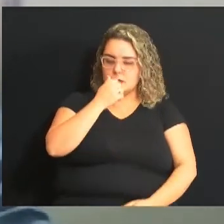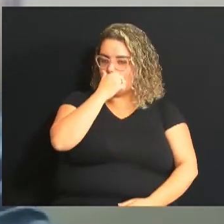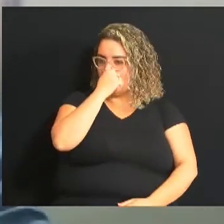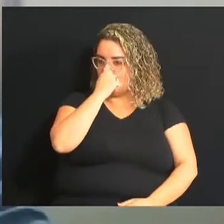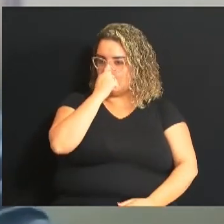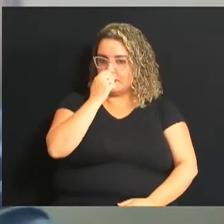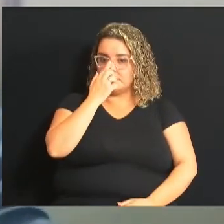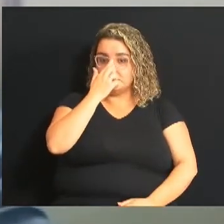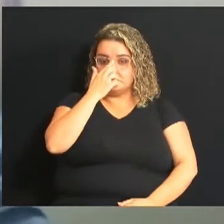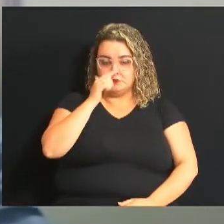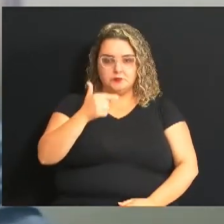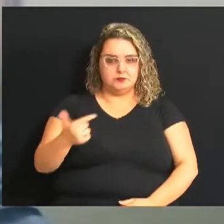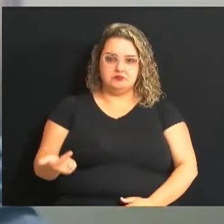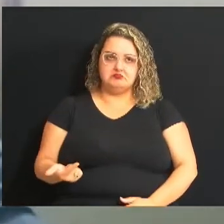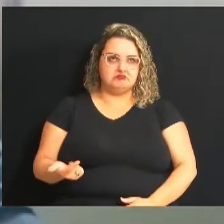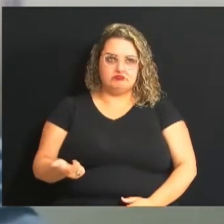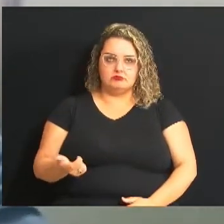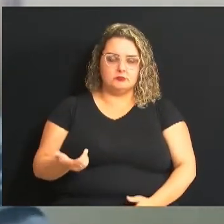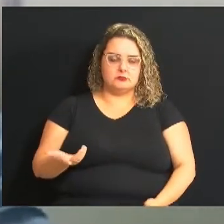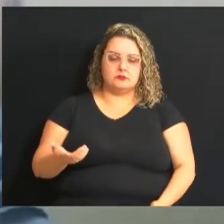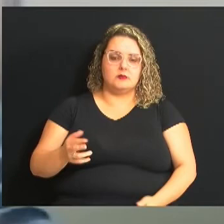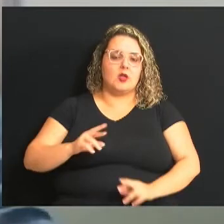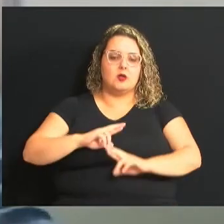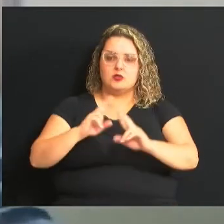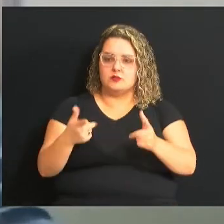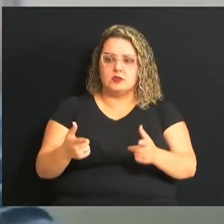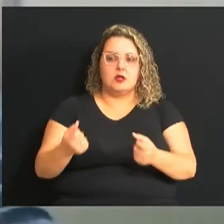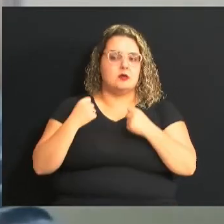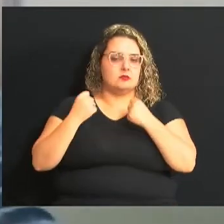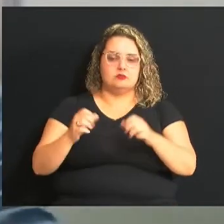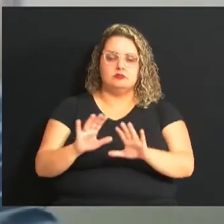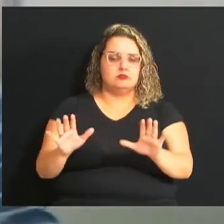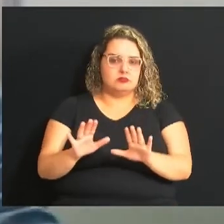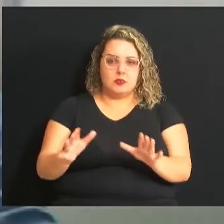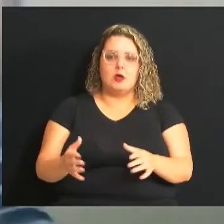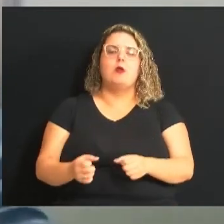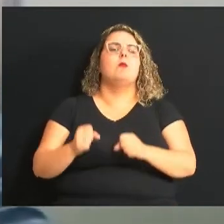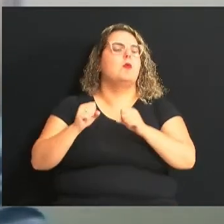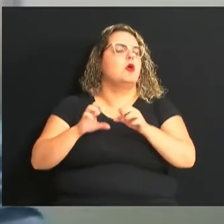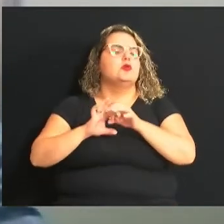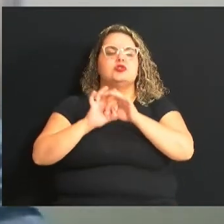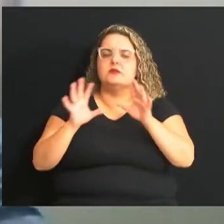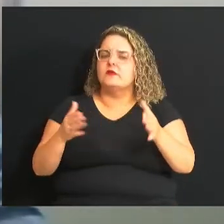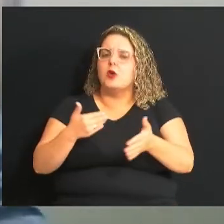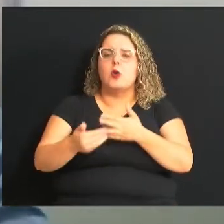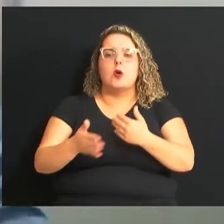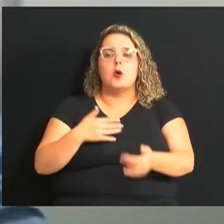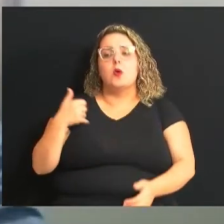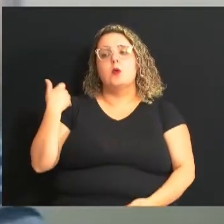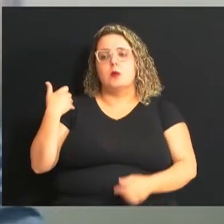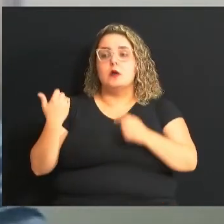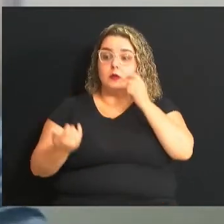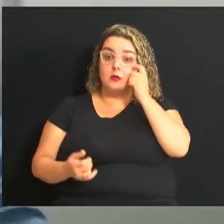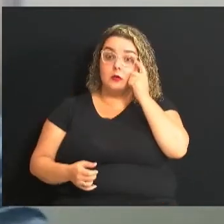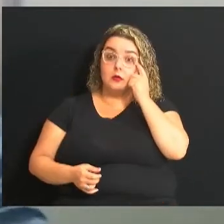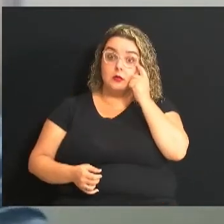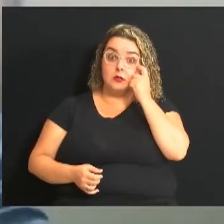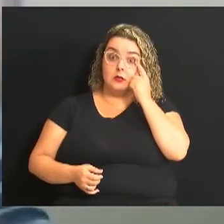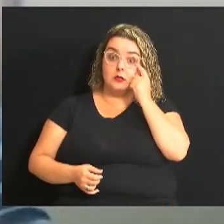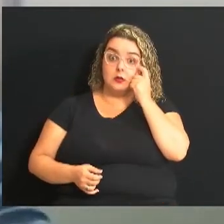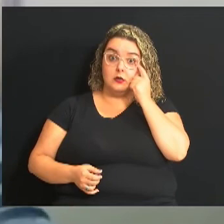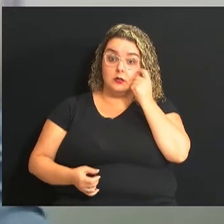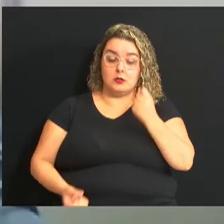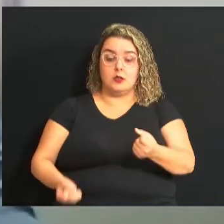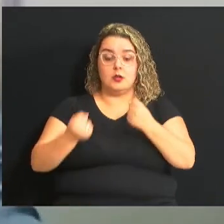nenhuma contraindicação com relação à atividade física, né? A prática do exercício físico é um pouco mais direcionada. Então, a atividade física para a